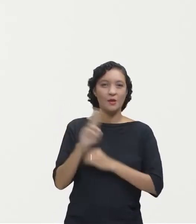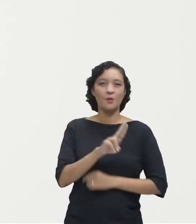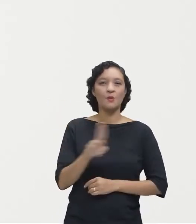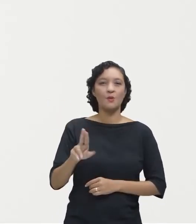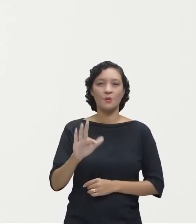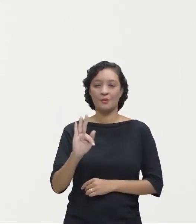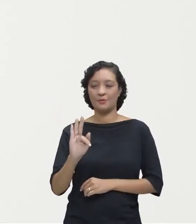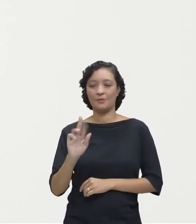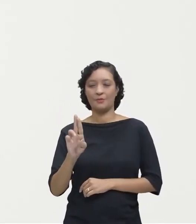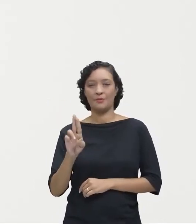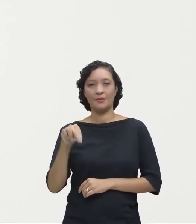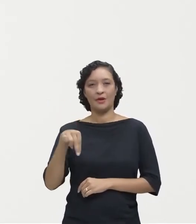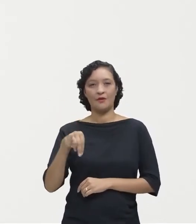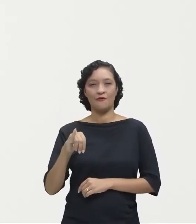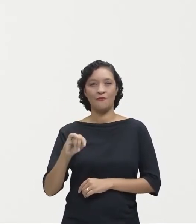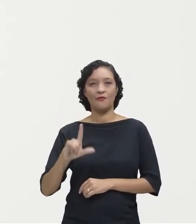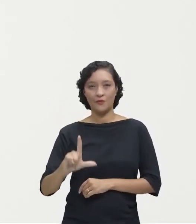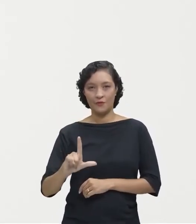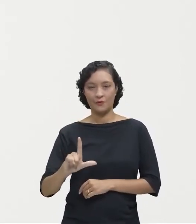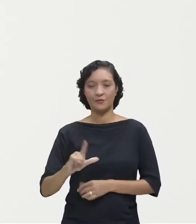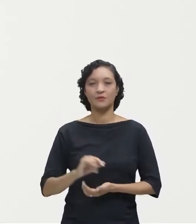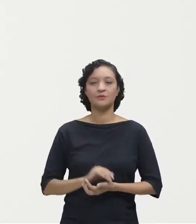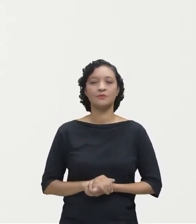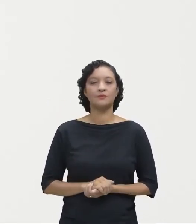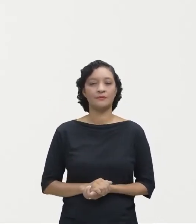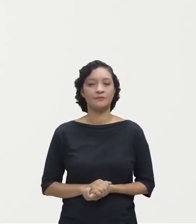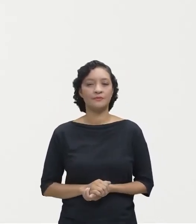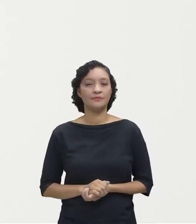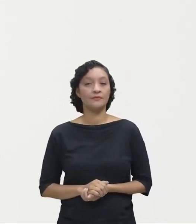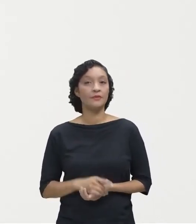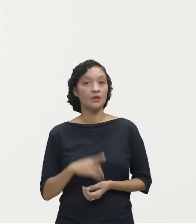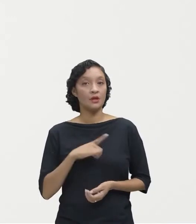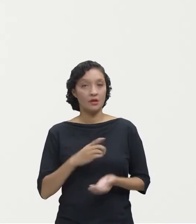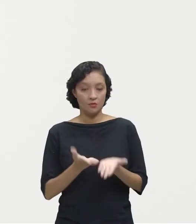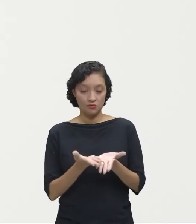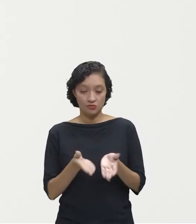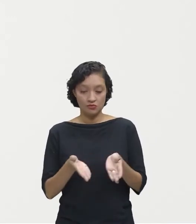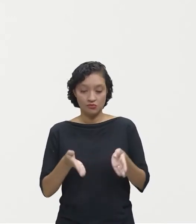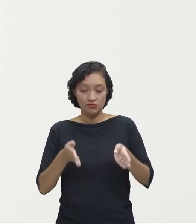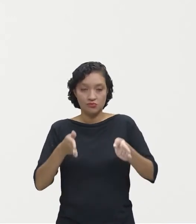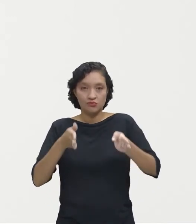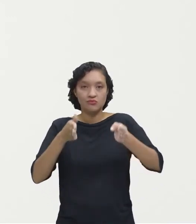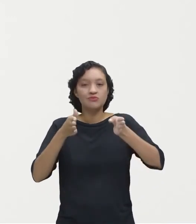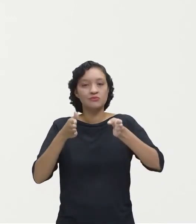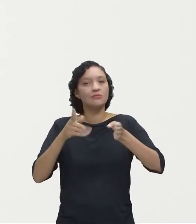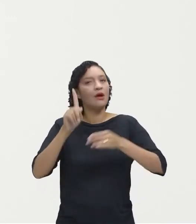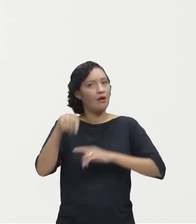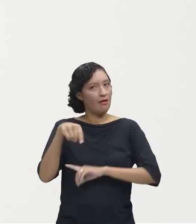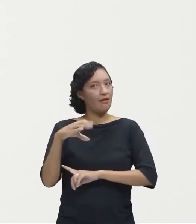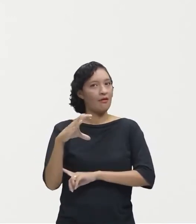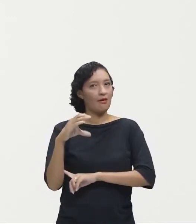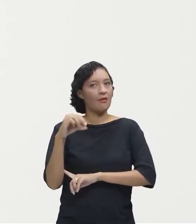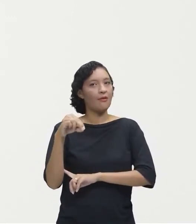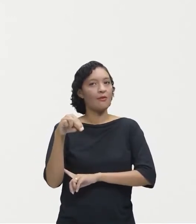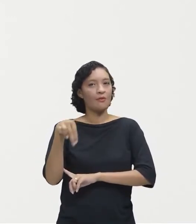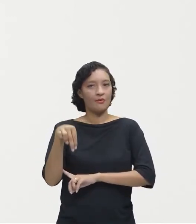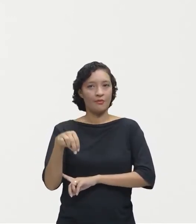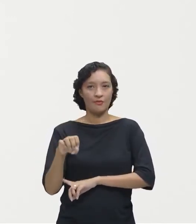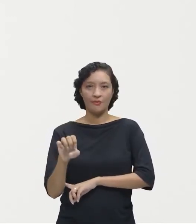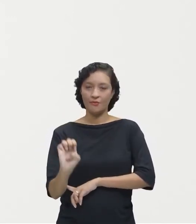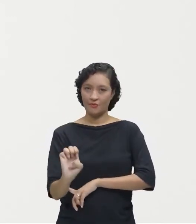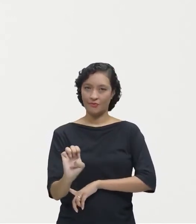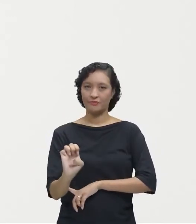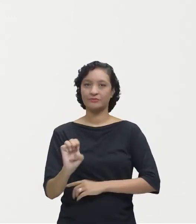aqui em casa? Ele tem forma, olha aqui em cima, ó. A forma dele é de um cone. E